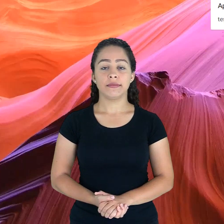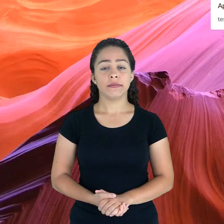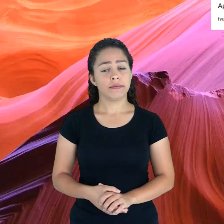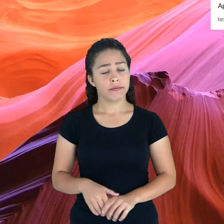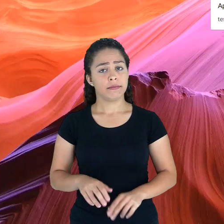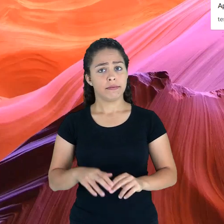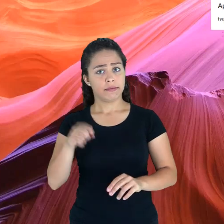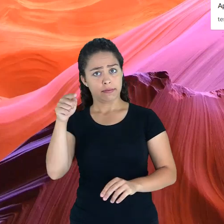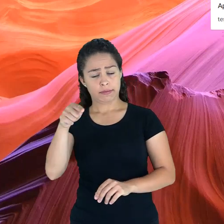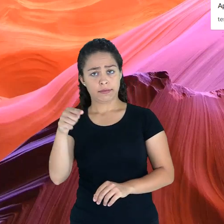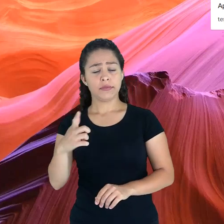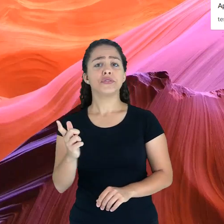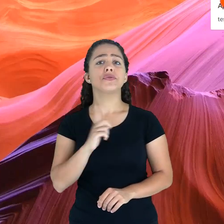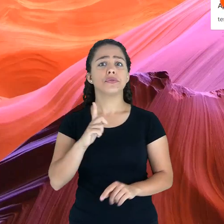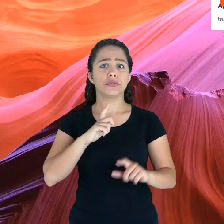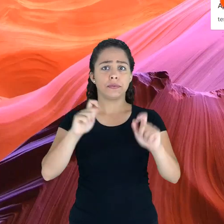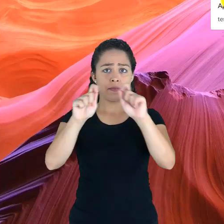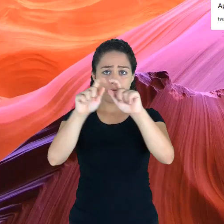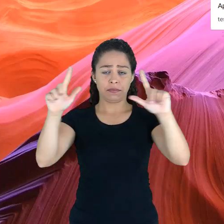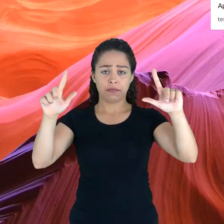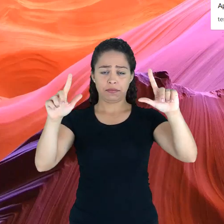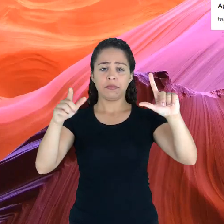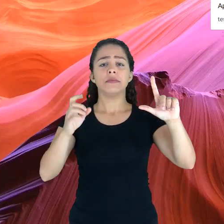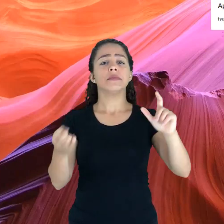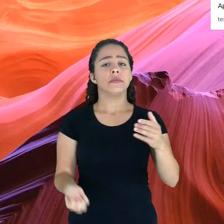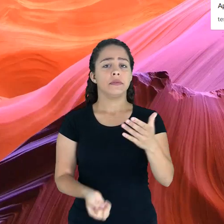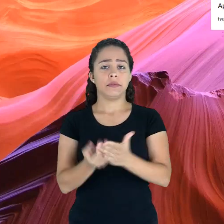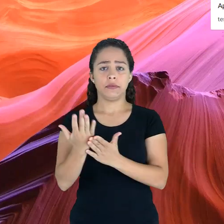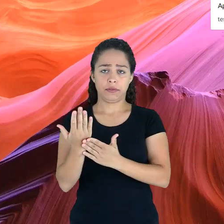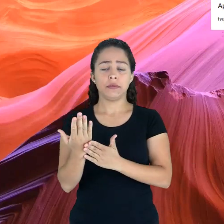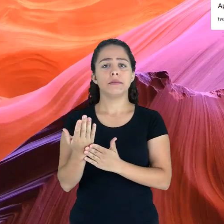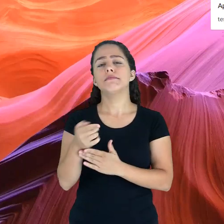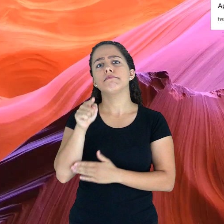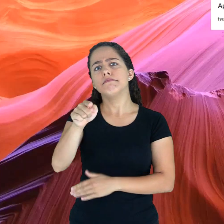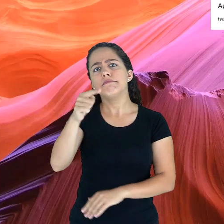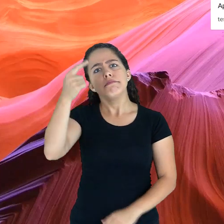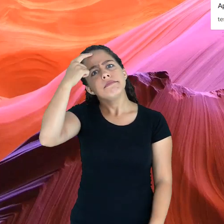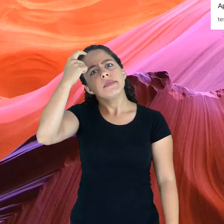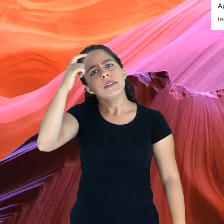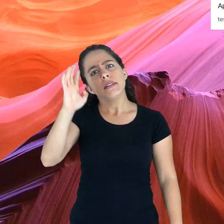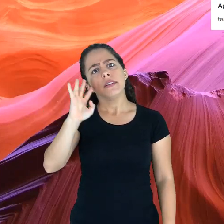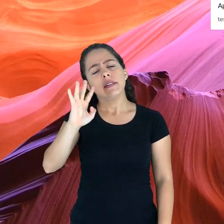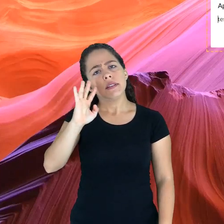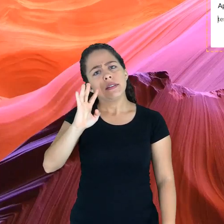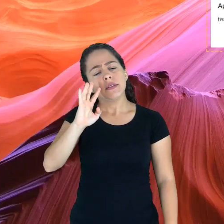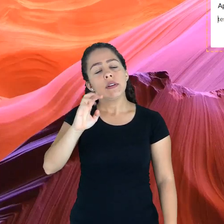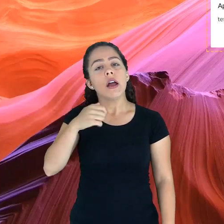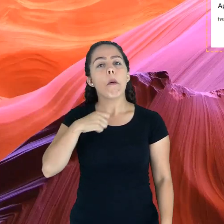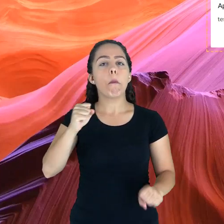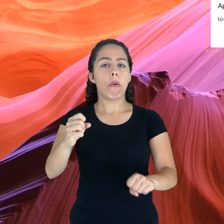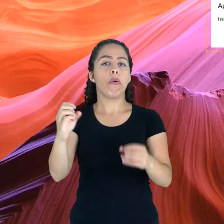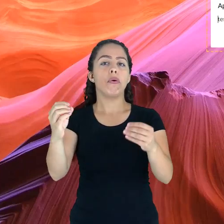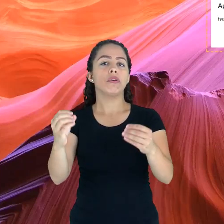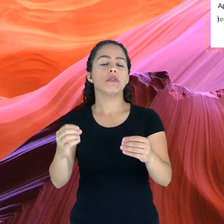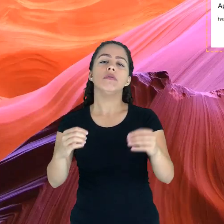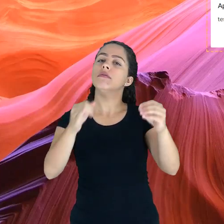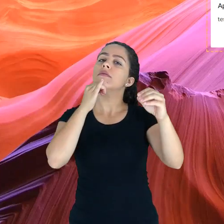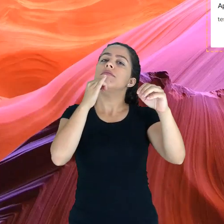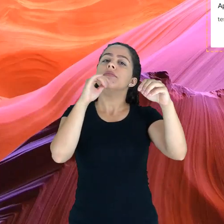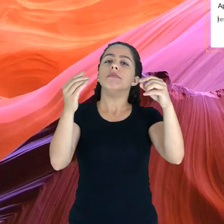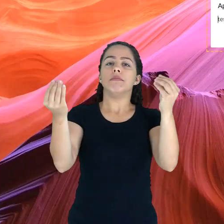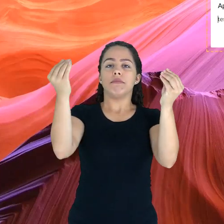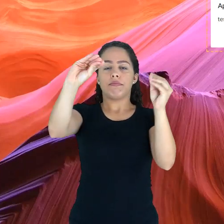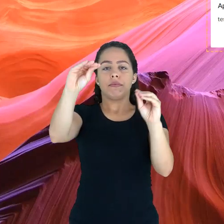E aqui está um post criado. O legal é que eu consigo adicionar